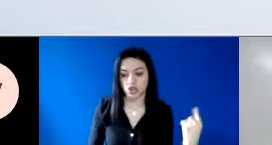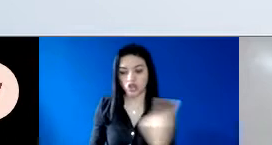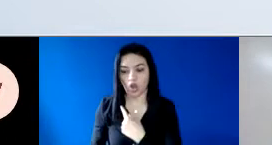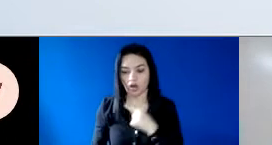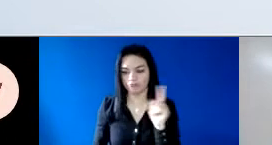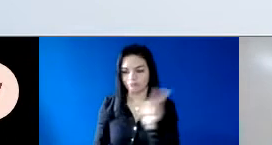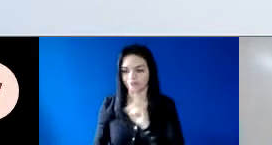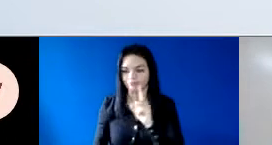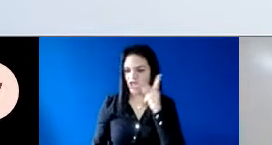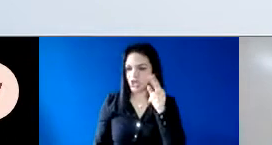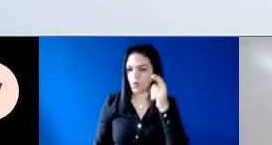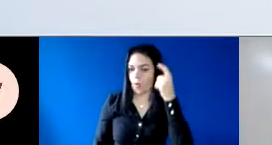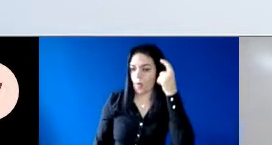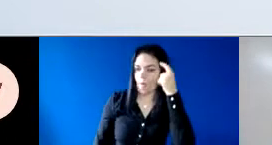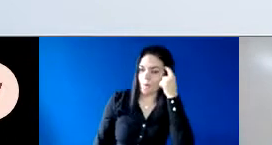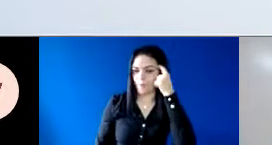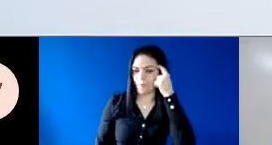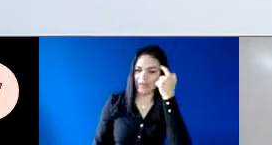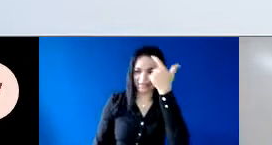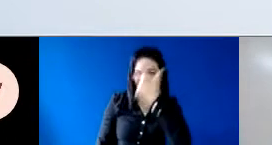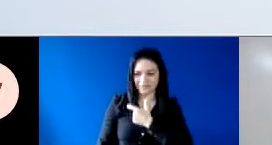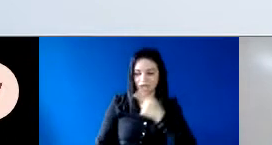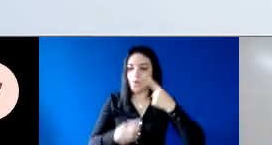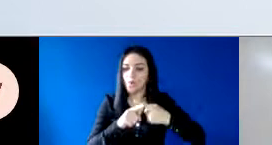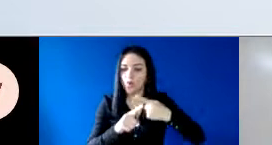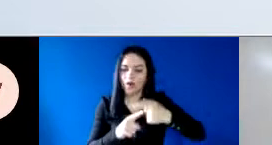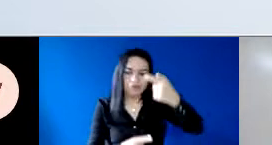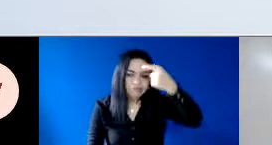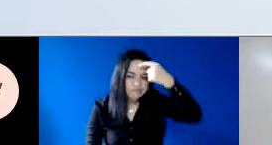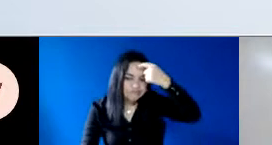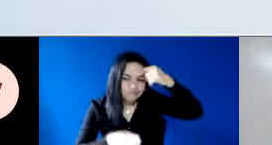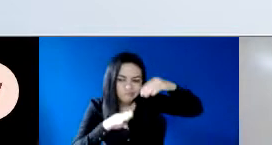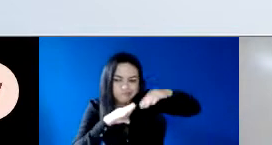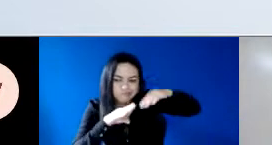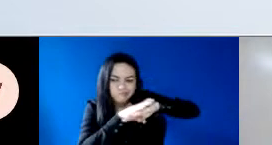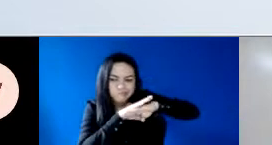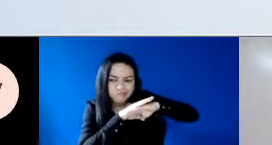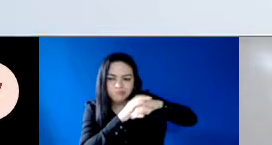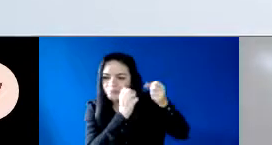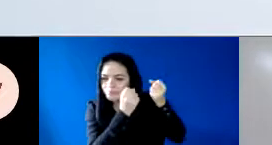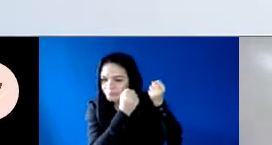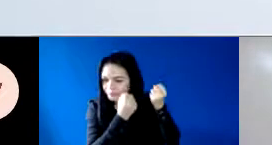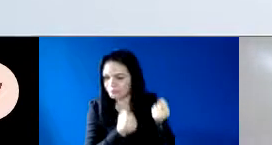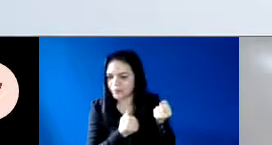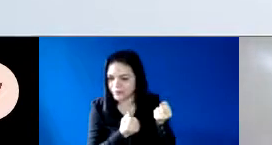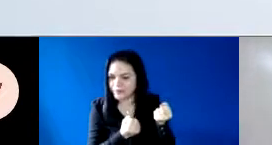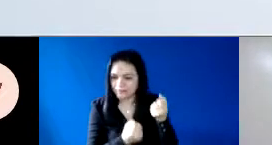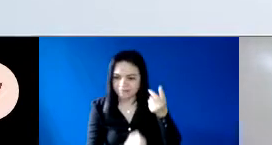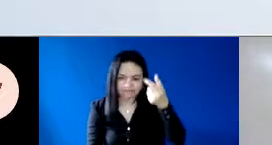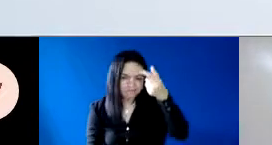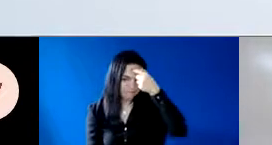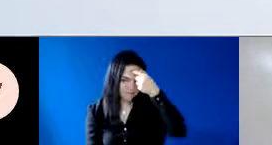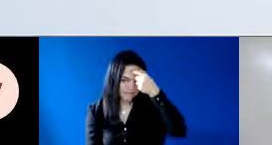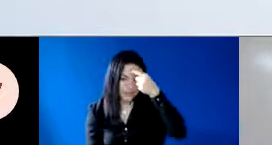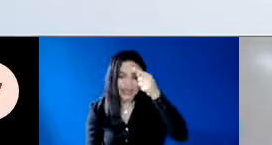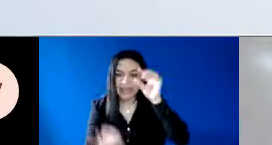exatamente aquilo que julgamos ser, porque o nosso inconsciente pesa na nossa consciência, né? E aí,